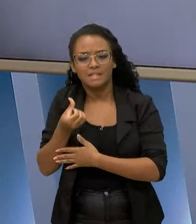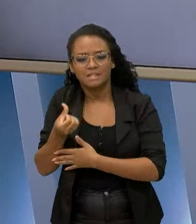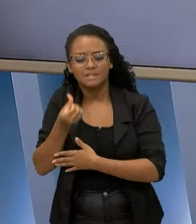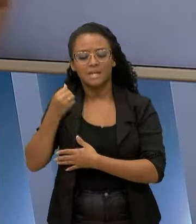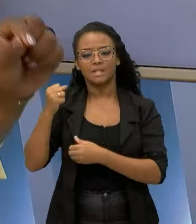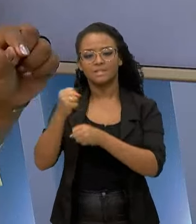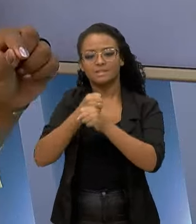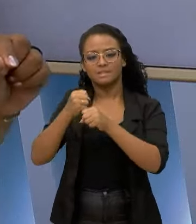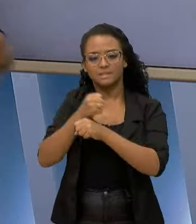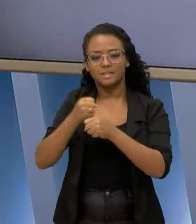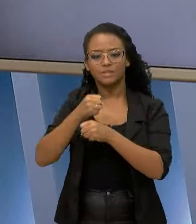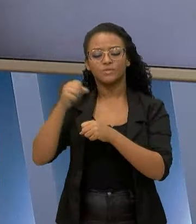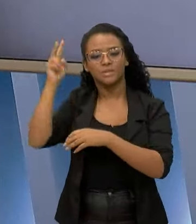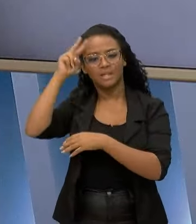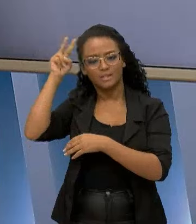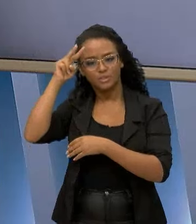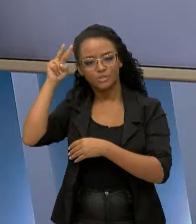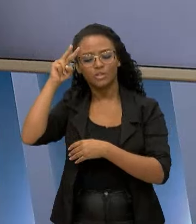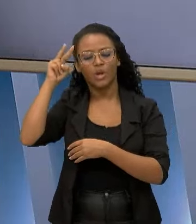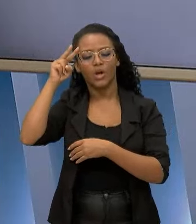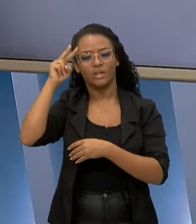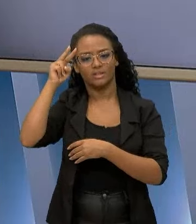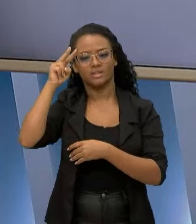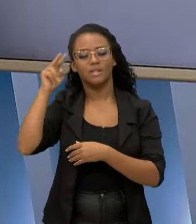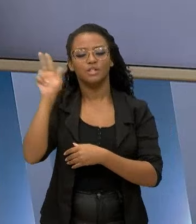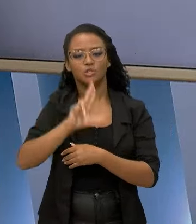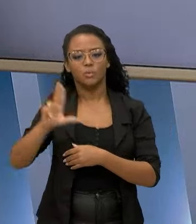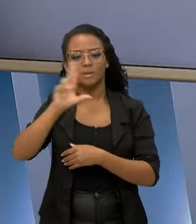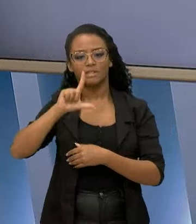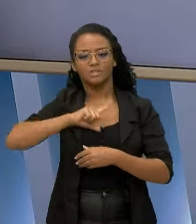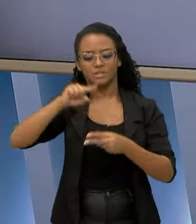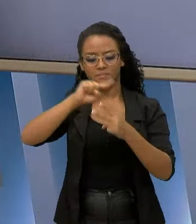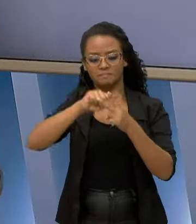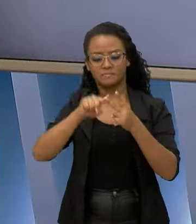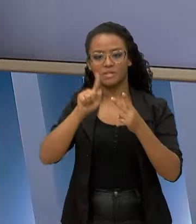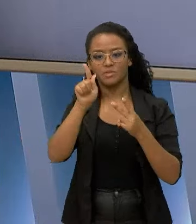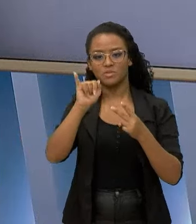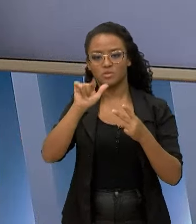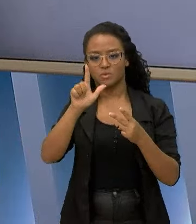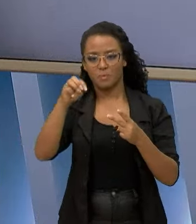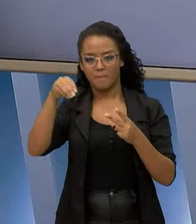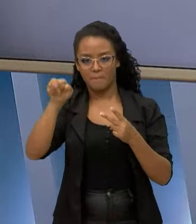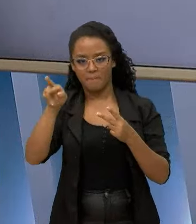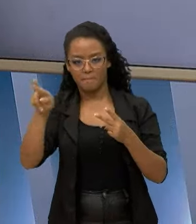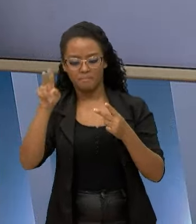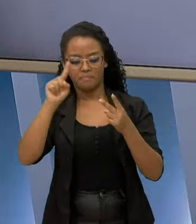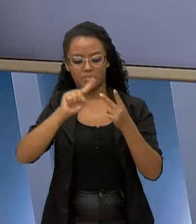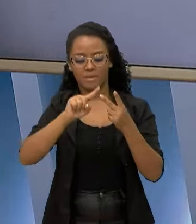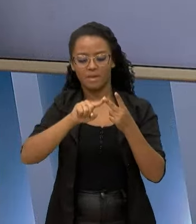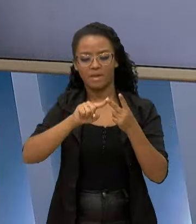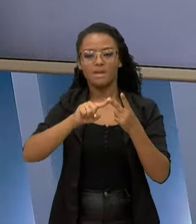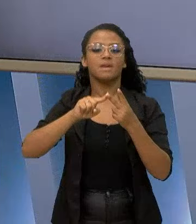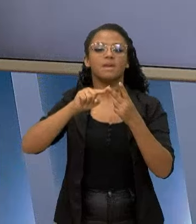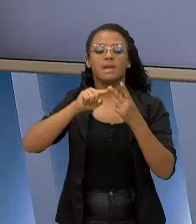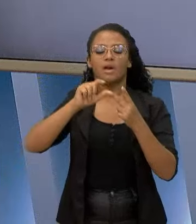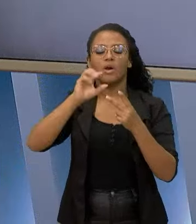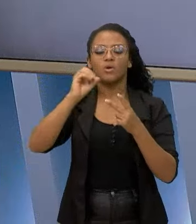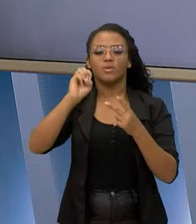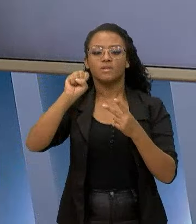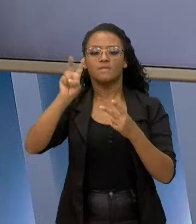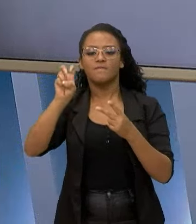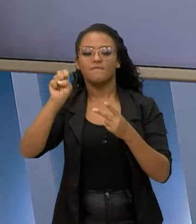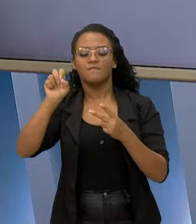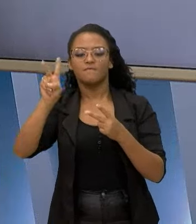2 janelas, Dr. Zaire Rezende e com Gilmar Machado. Os outros 100 anos foram governados pelo mesmo